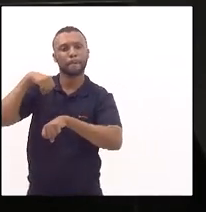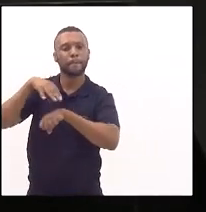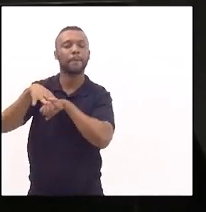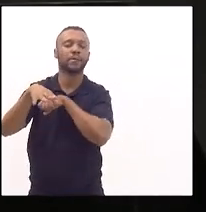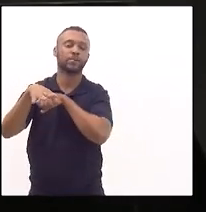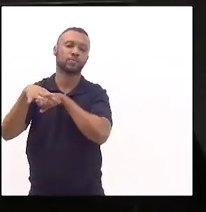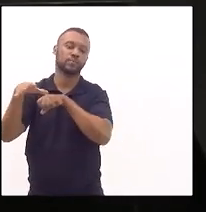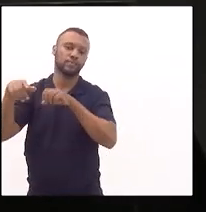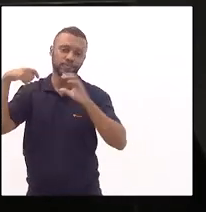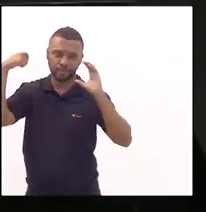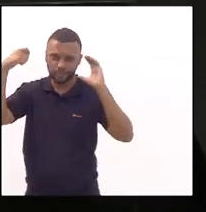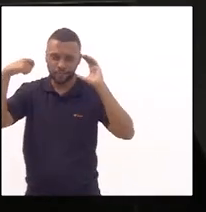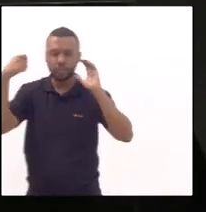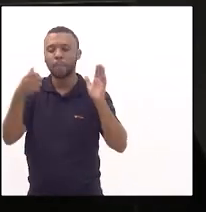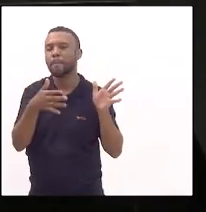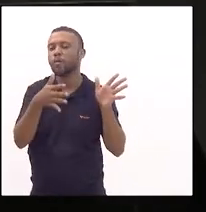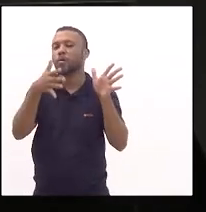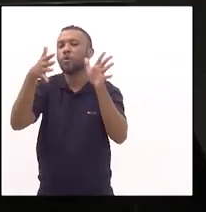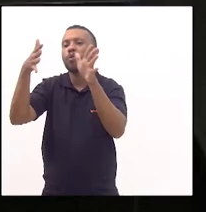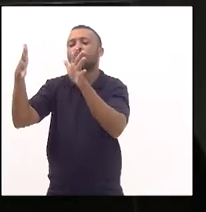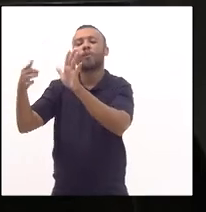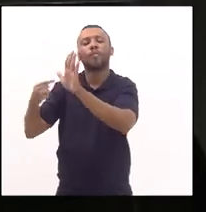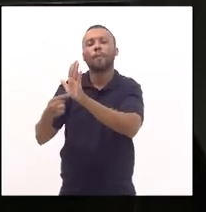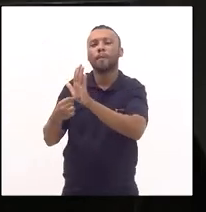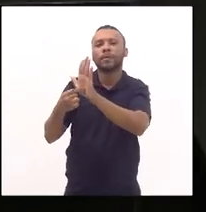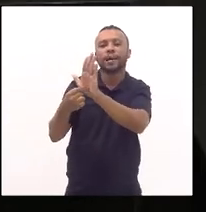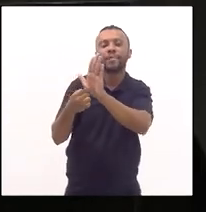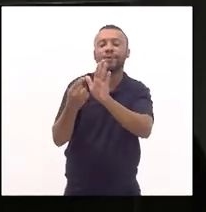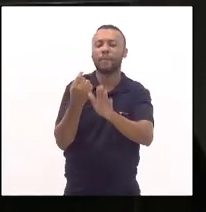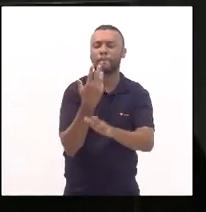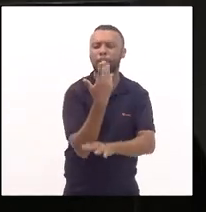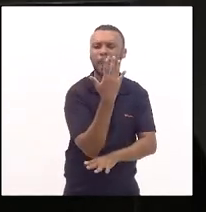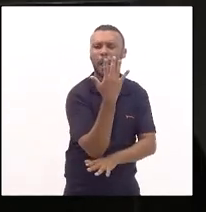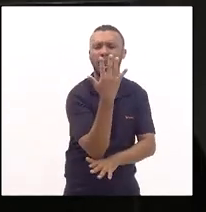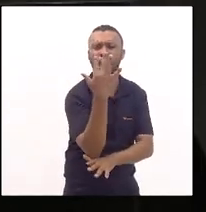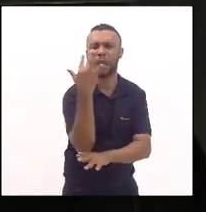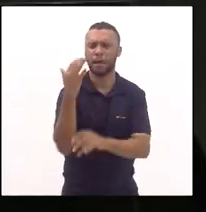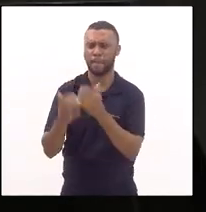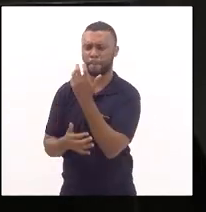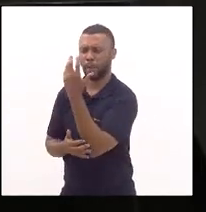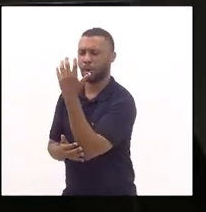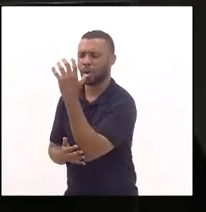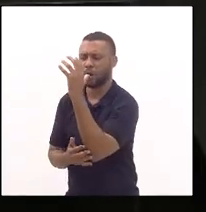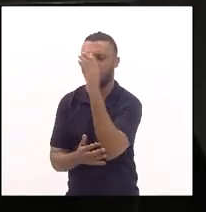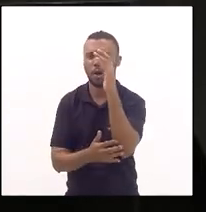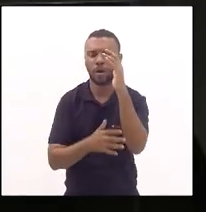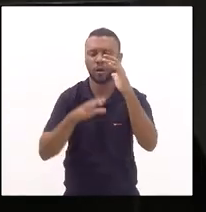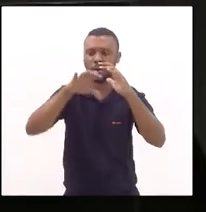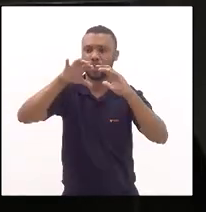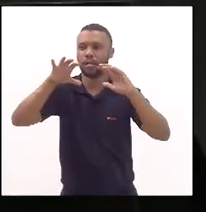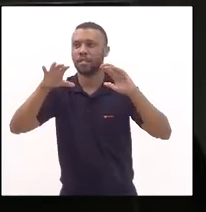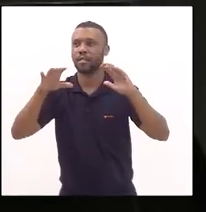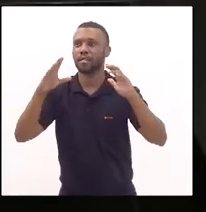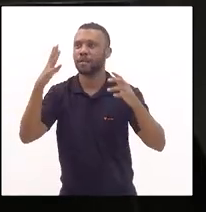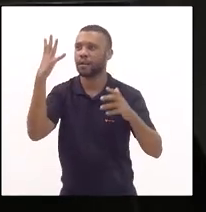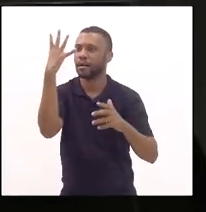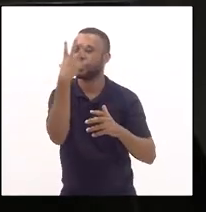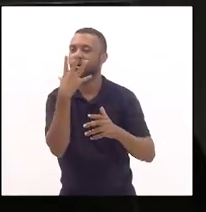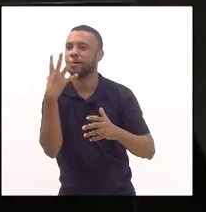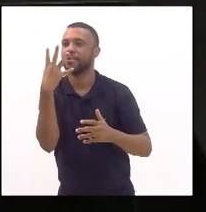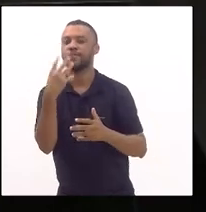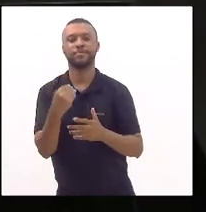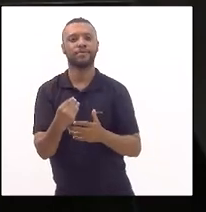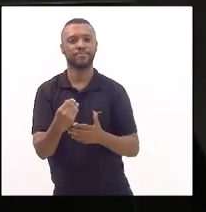Marta Rocha, que mostrava assim, uma selva, de uma paisagem muito bonita, e